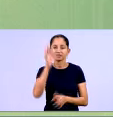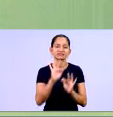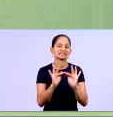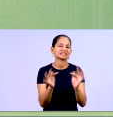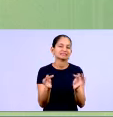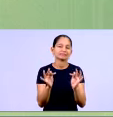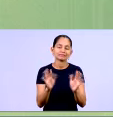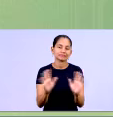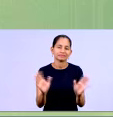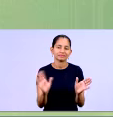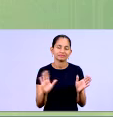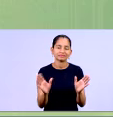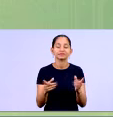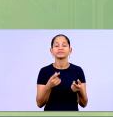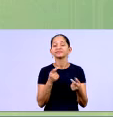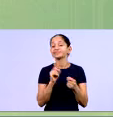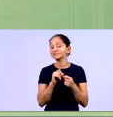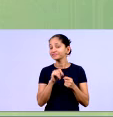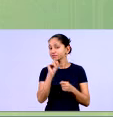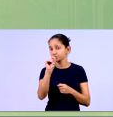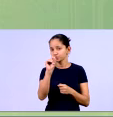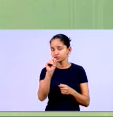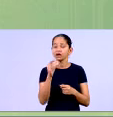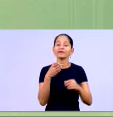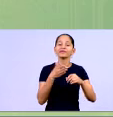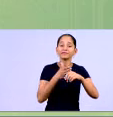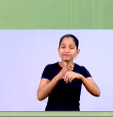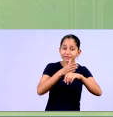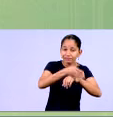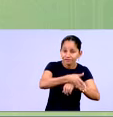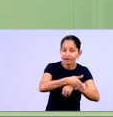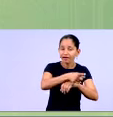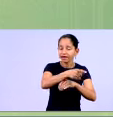mais facilitado. Basta ir ao cartório,